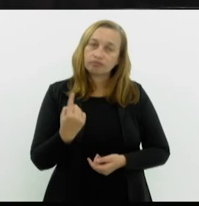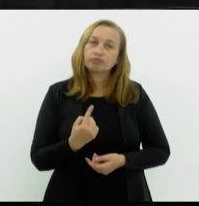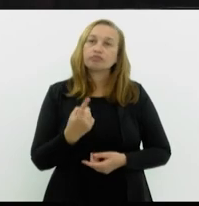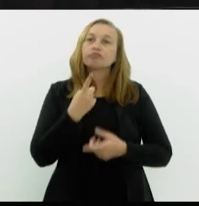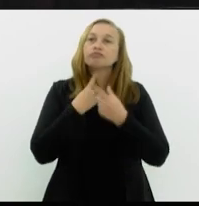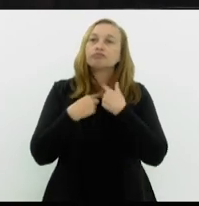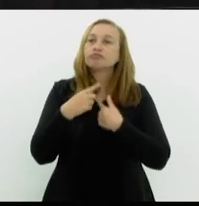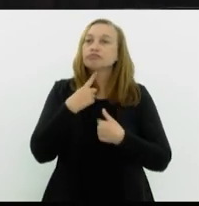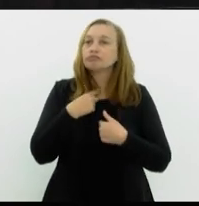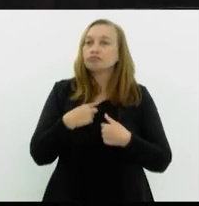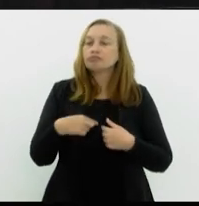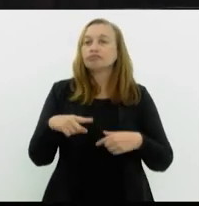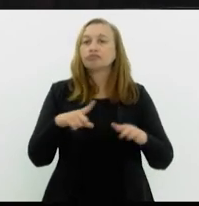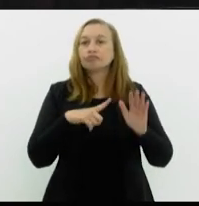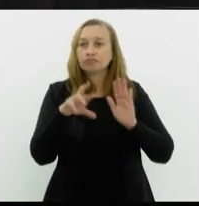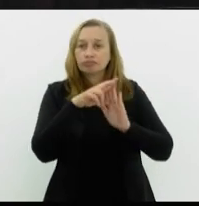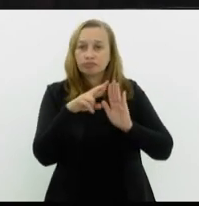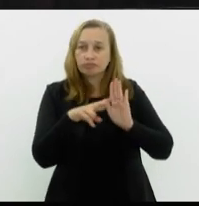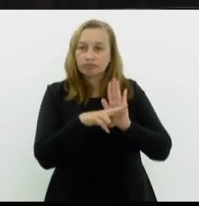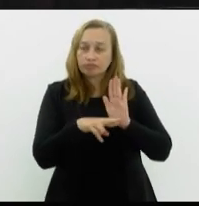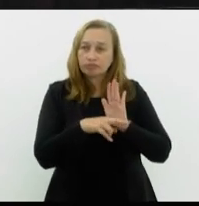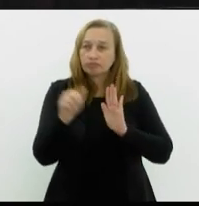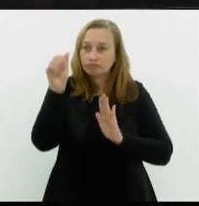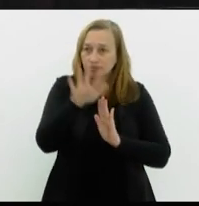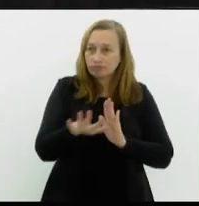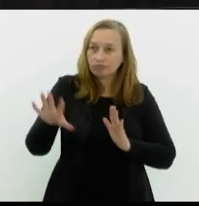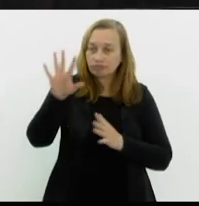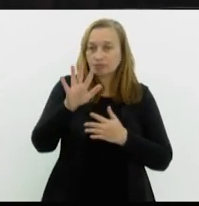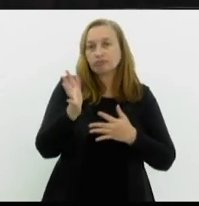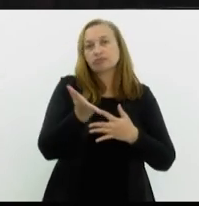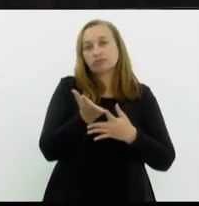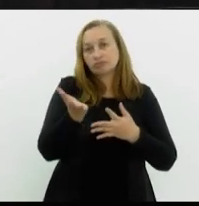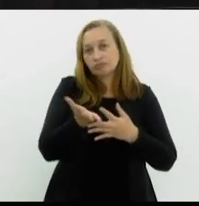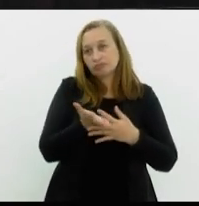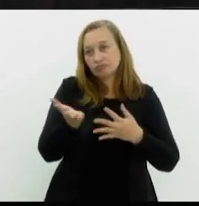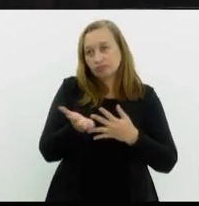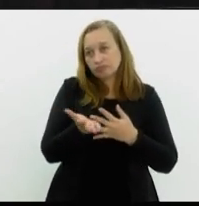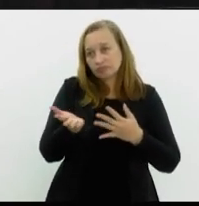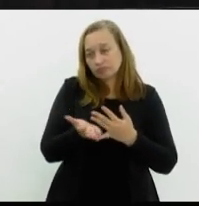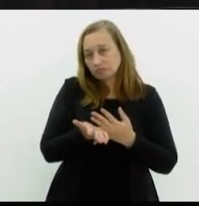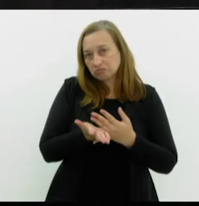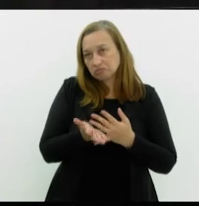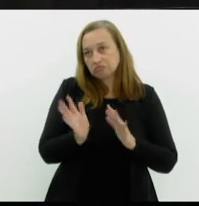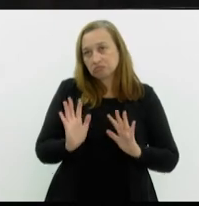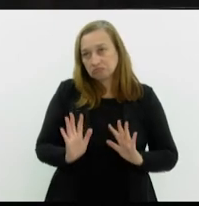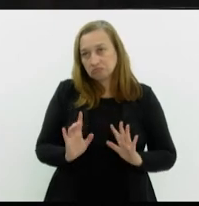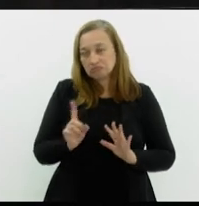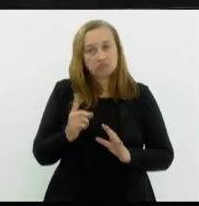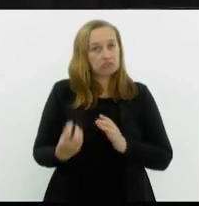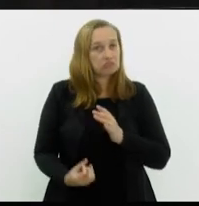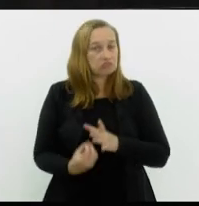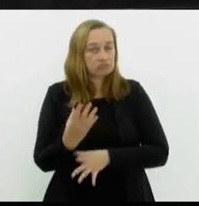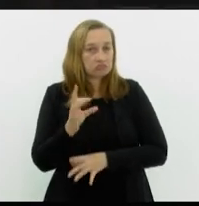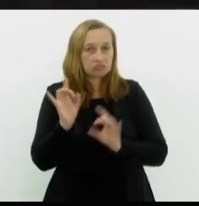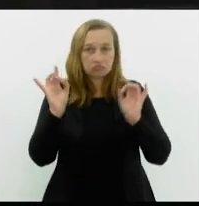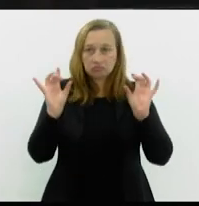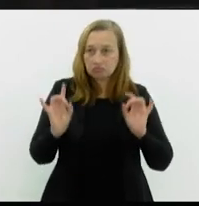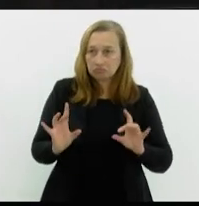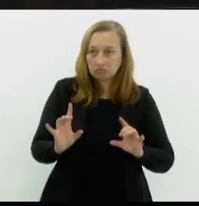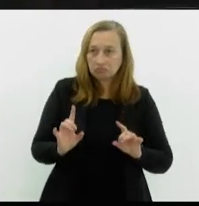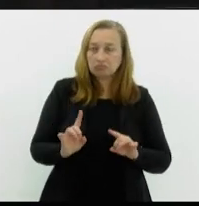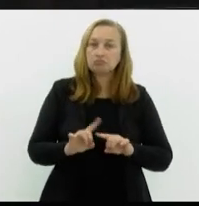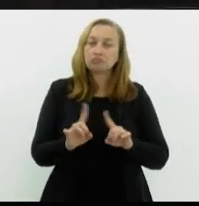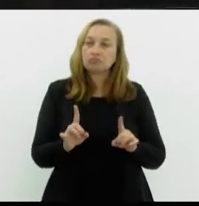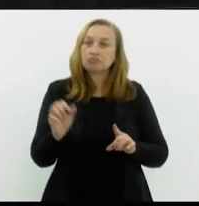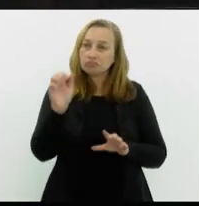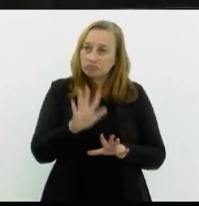que tenha uma regra geral de parcelamento, não em produção especial, regra